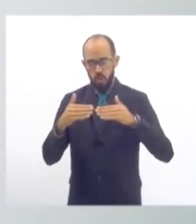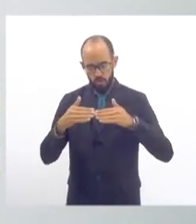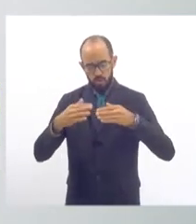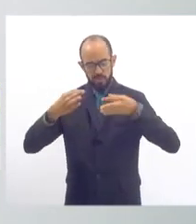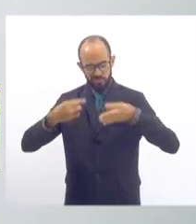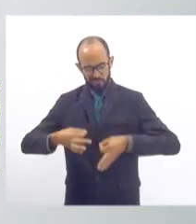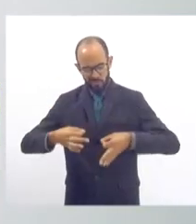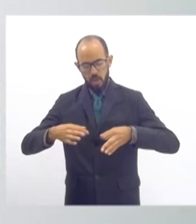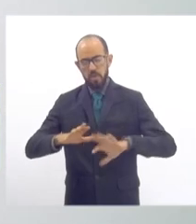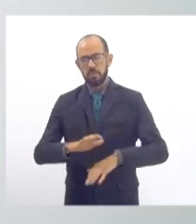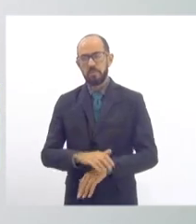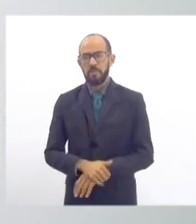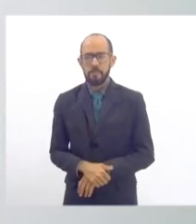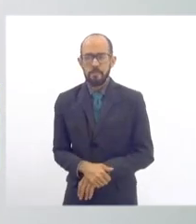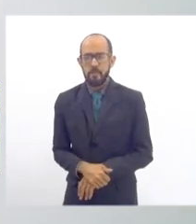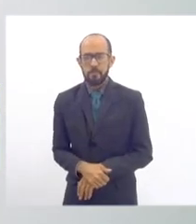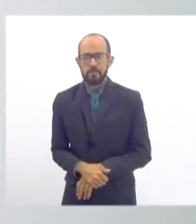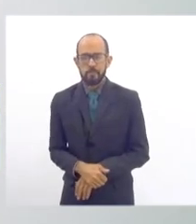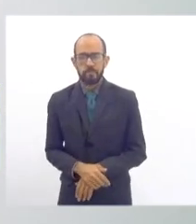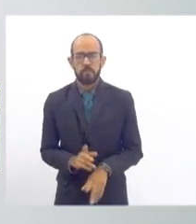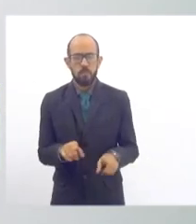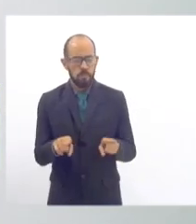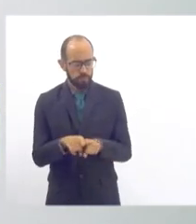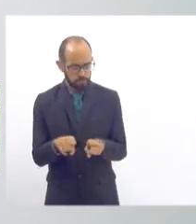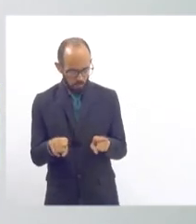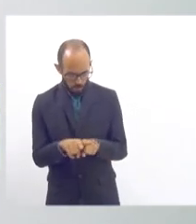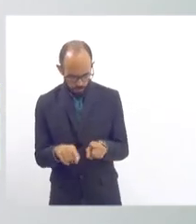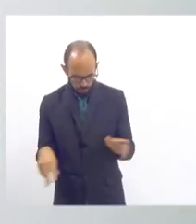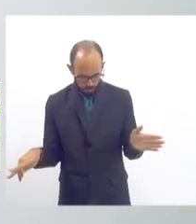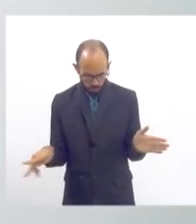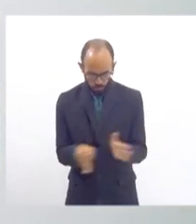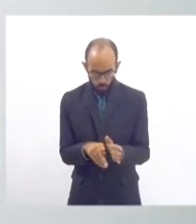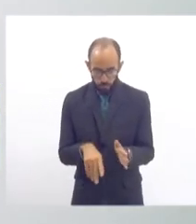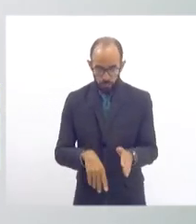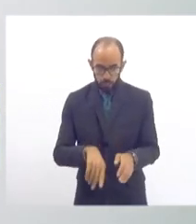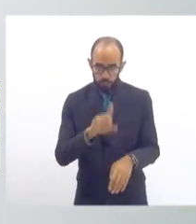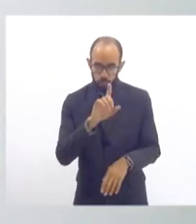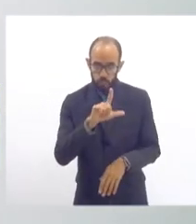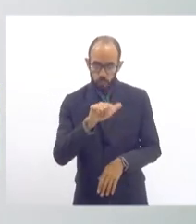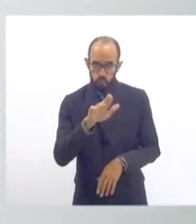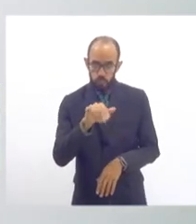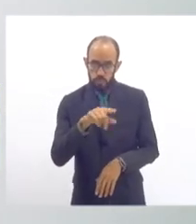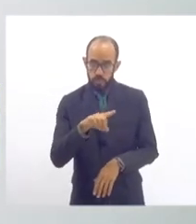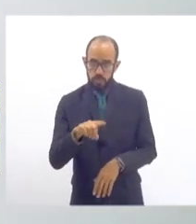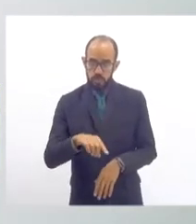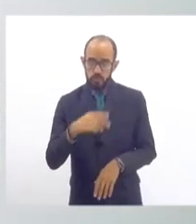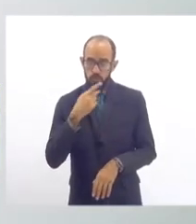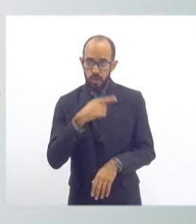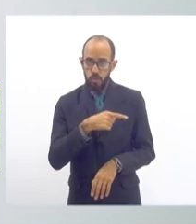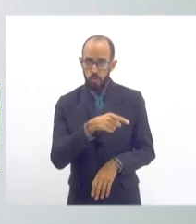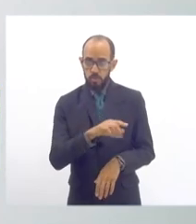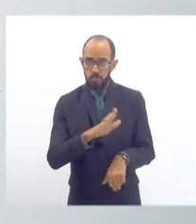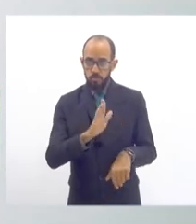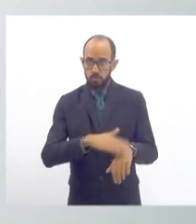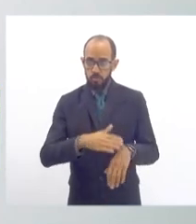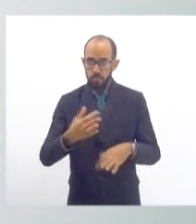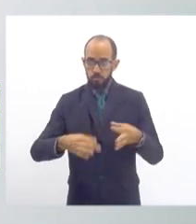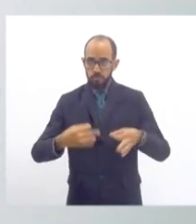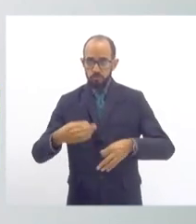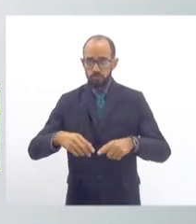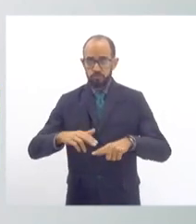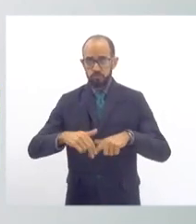justíssimo. Né? Como até o Luiz falou, mais justo ainda porque já está numa idade